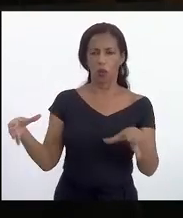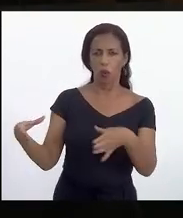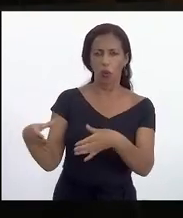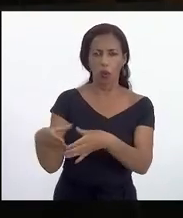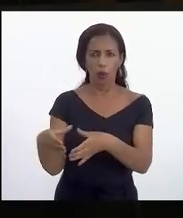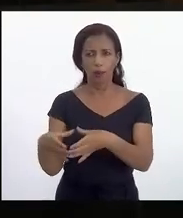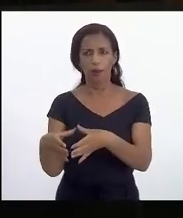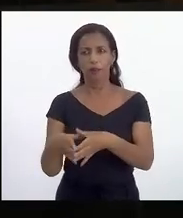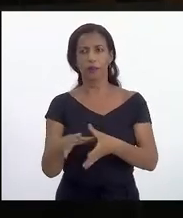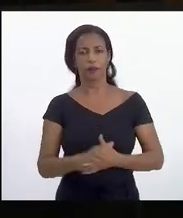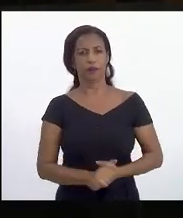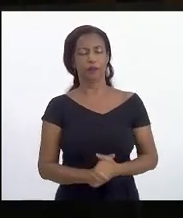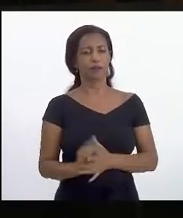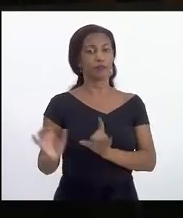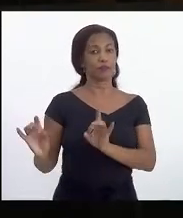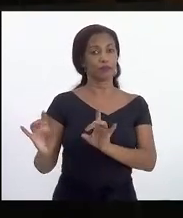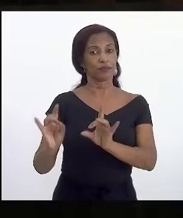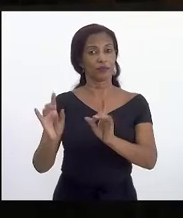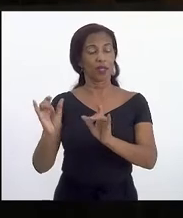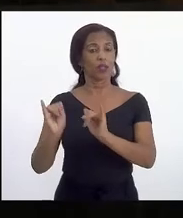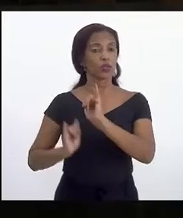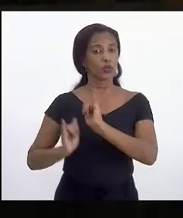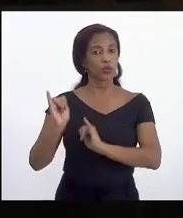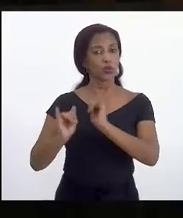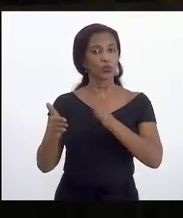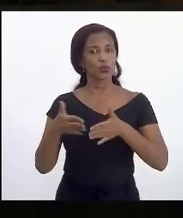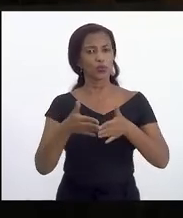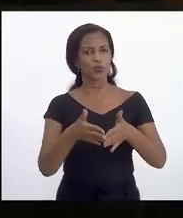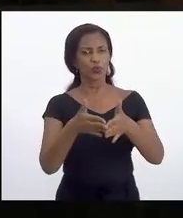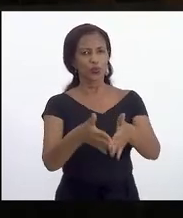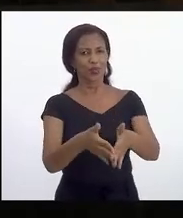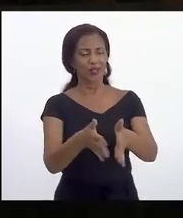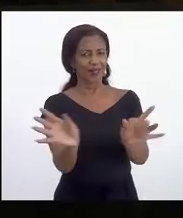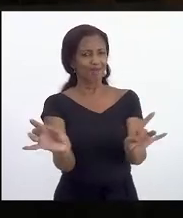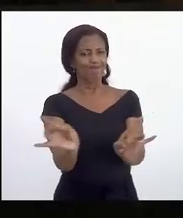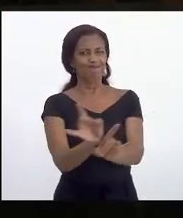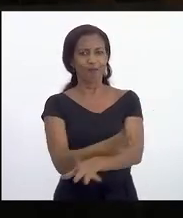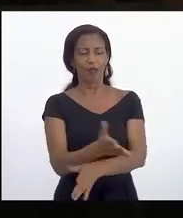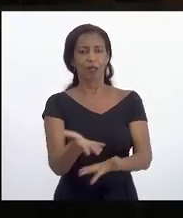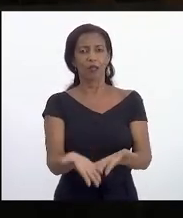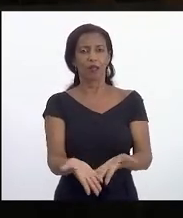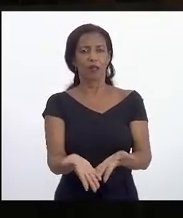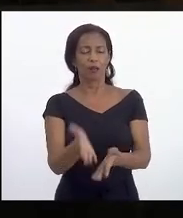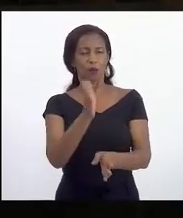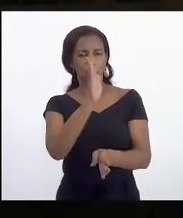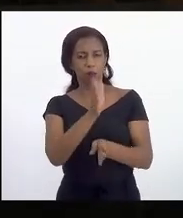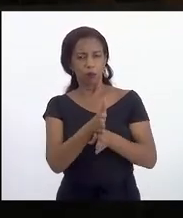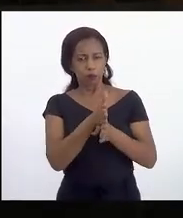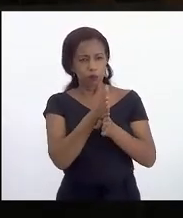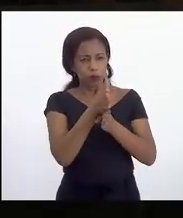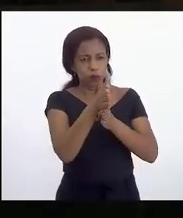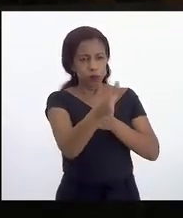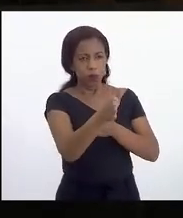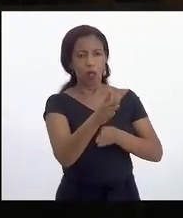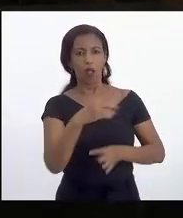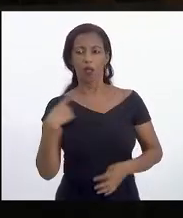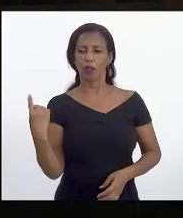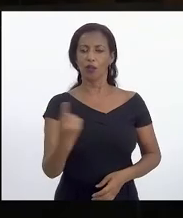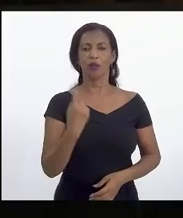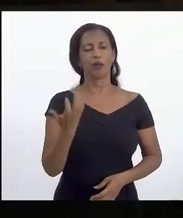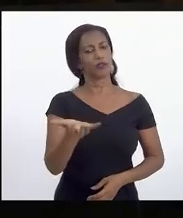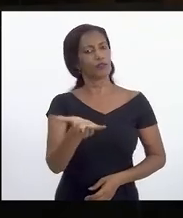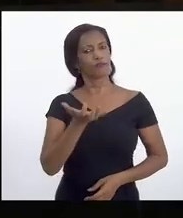comissão especial de indústria naval ele se concretiza numa direção que todos nós queremos